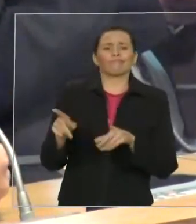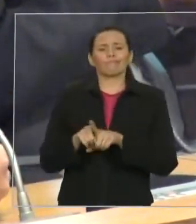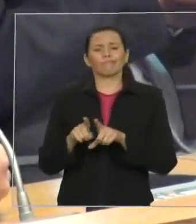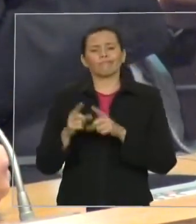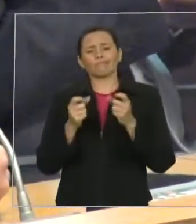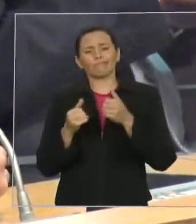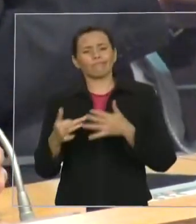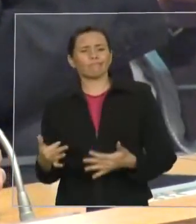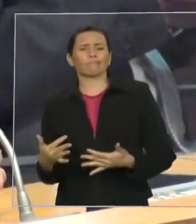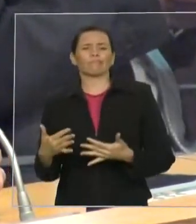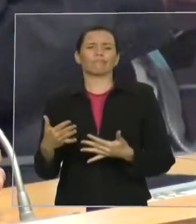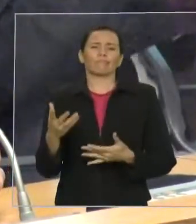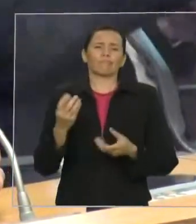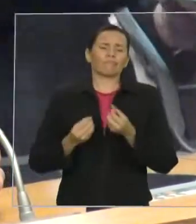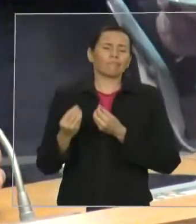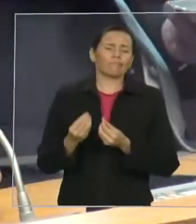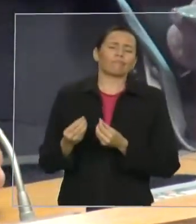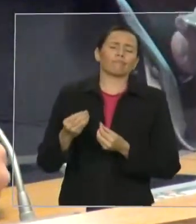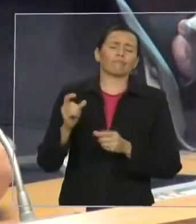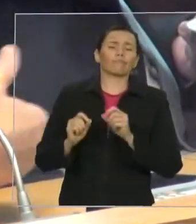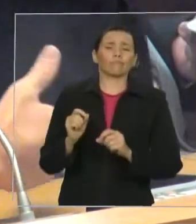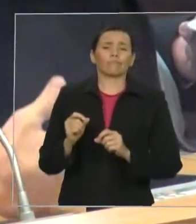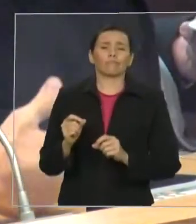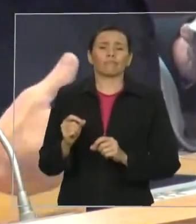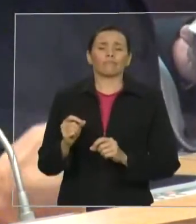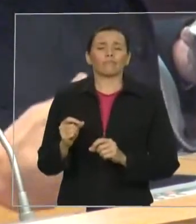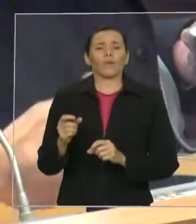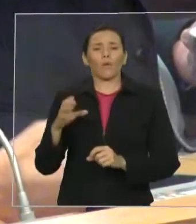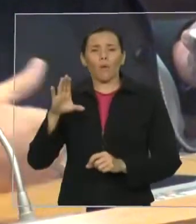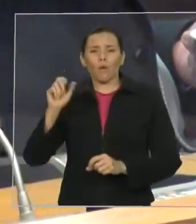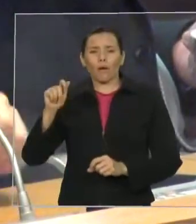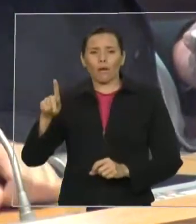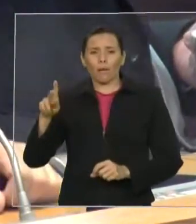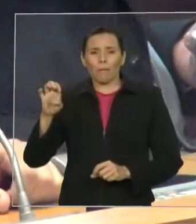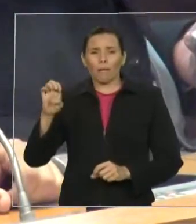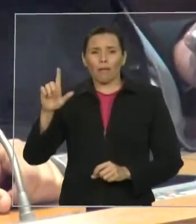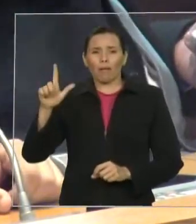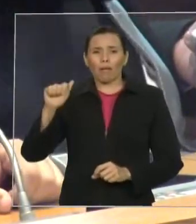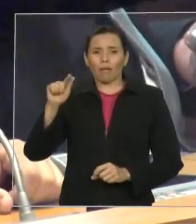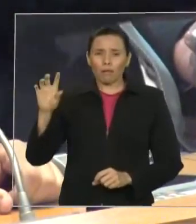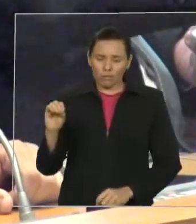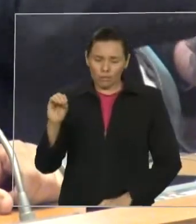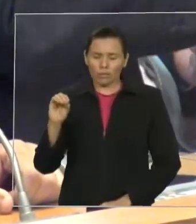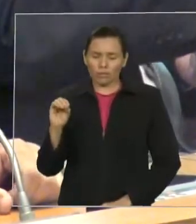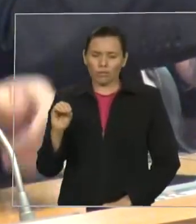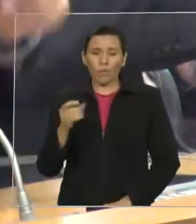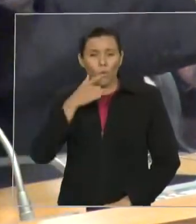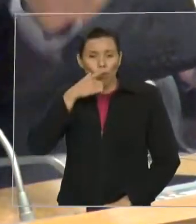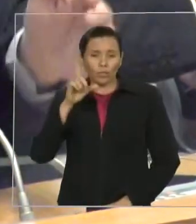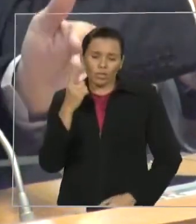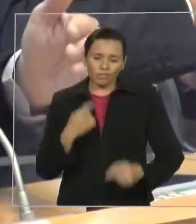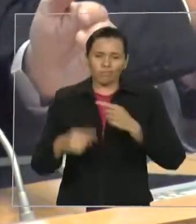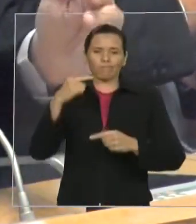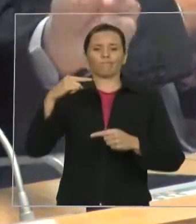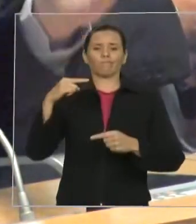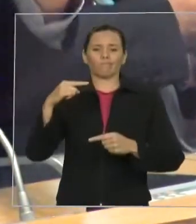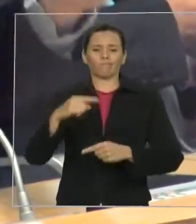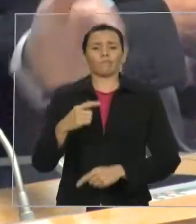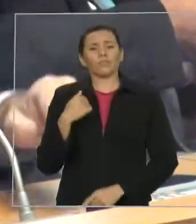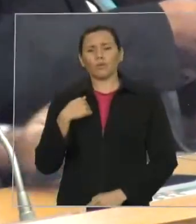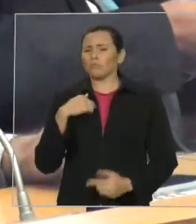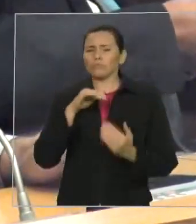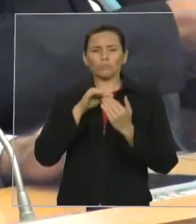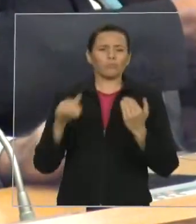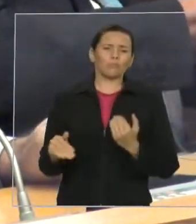eu, pessoalmente, eu quero colocar que discordo da forma como ela é feita atualmente. Tá. Muito obrigado mais uma Não, vez, eu que